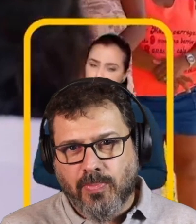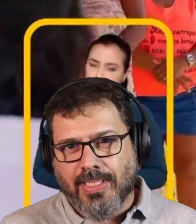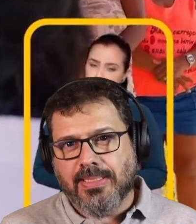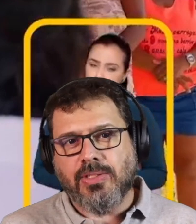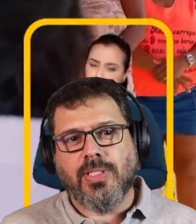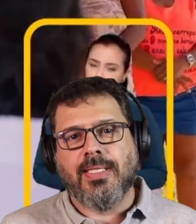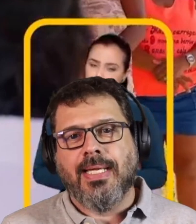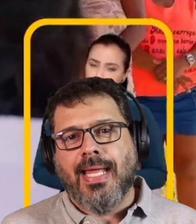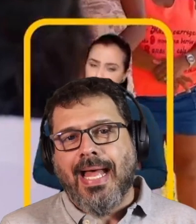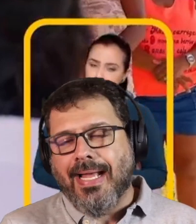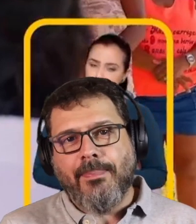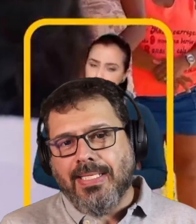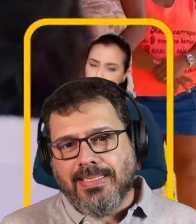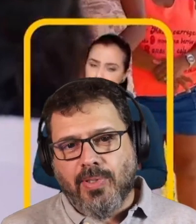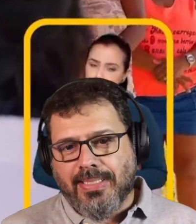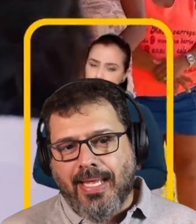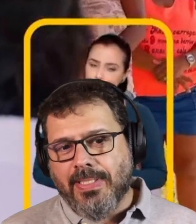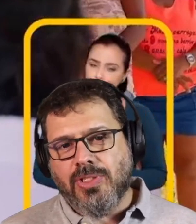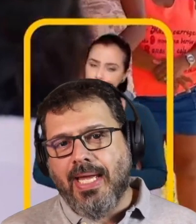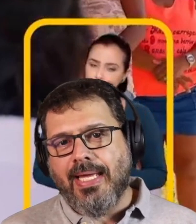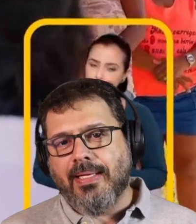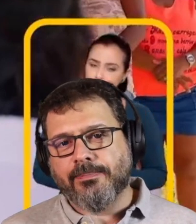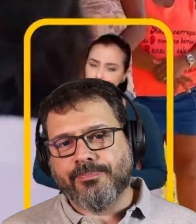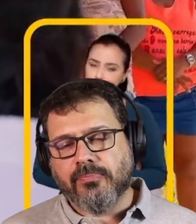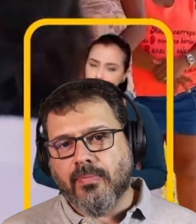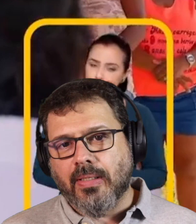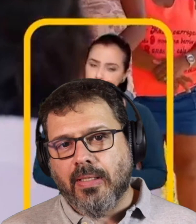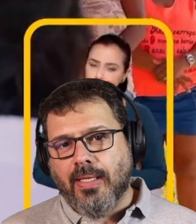mais progressista, a campanha da Simone Tebet